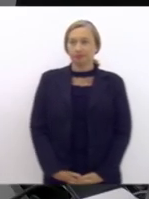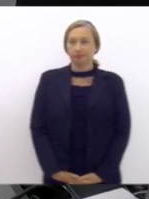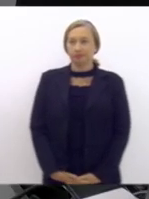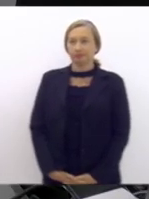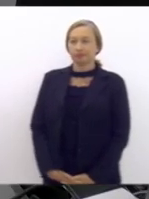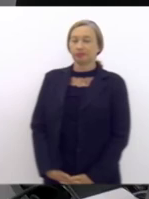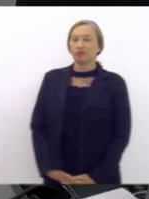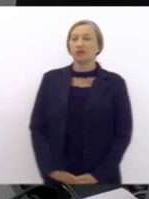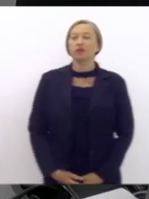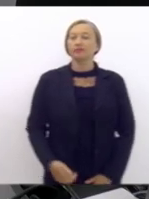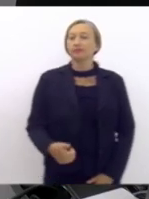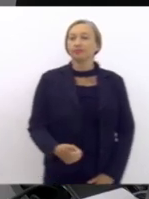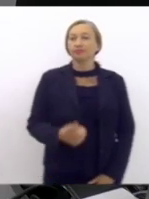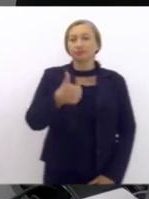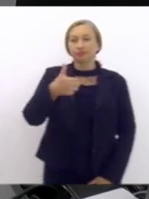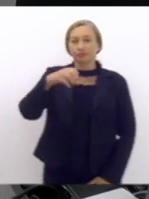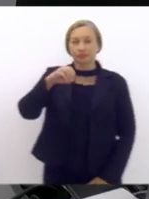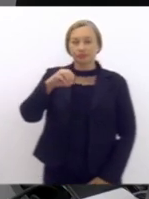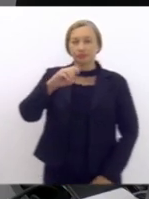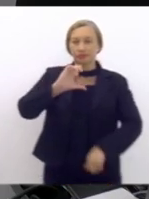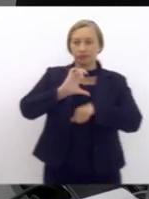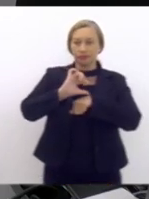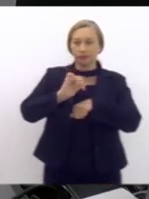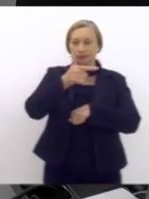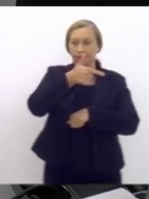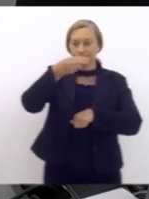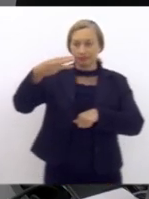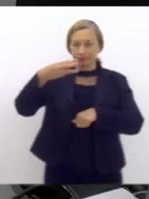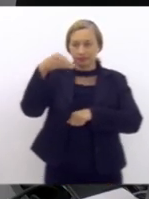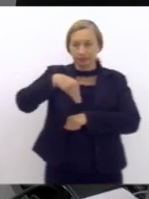às 10 horas e 13 minutos do dia